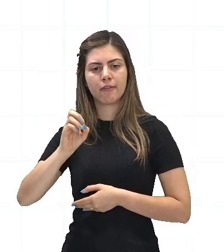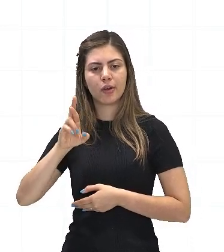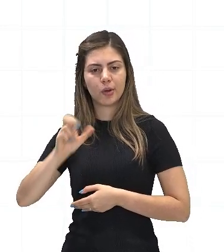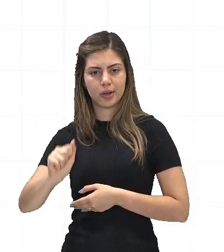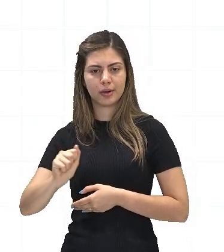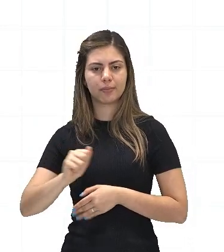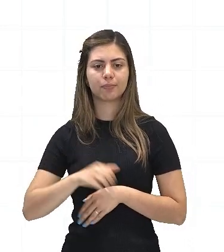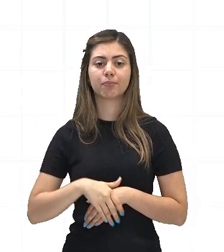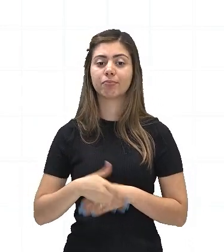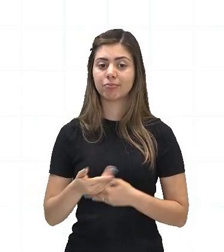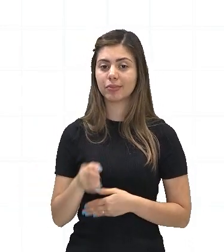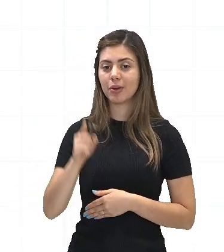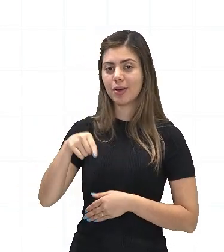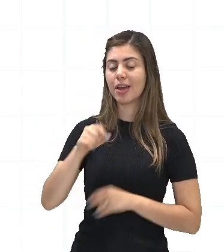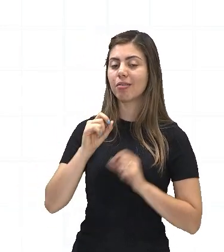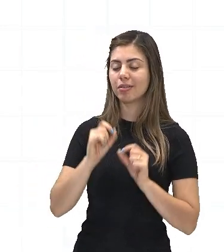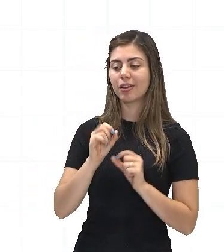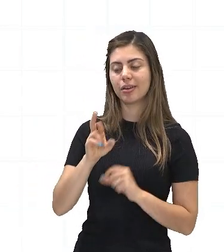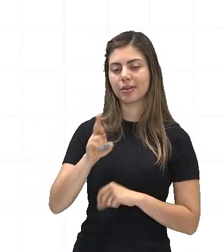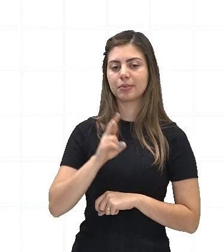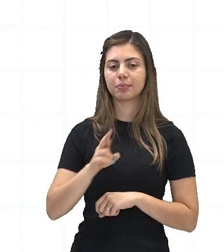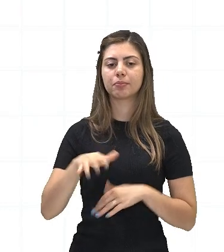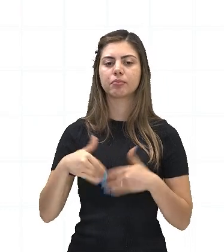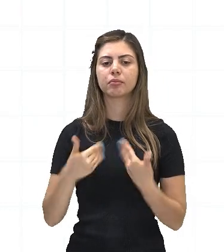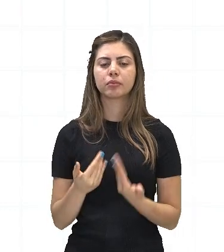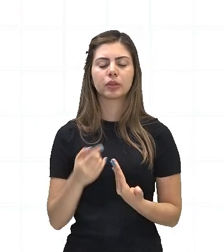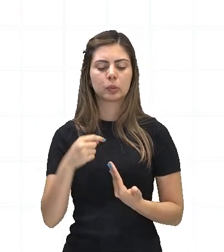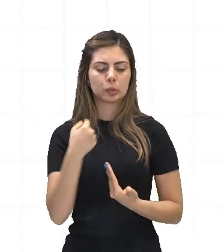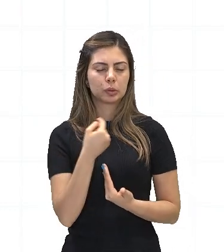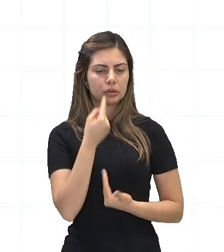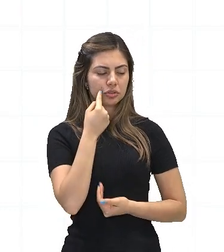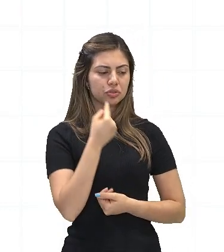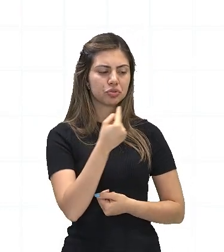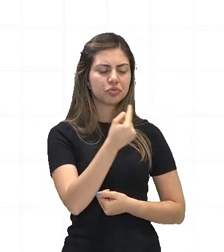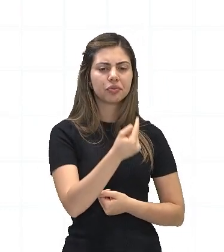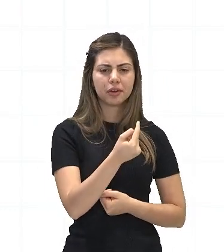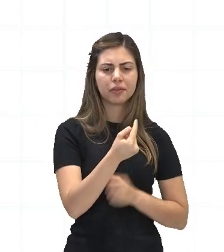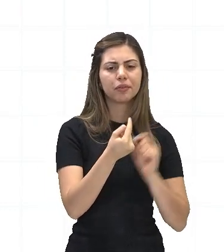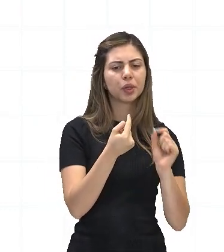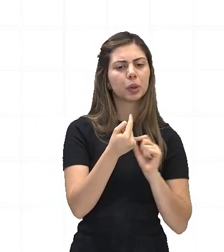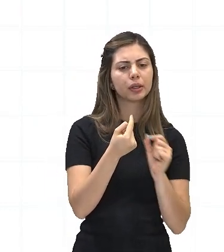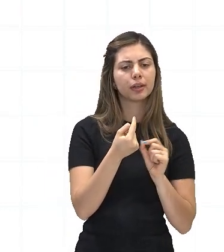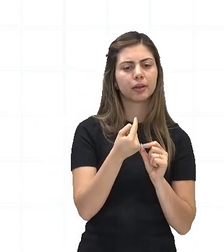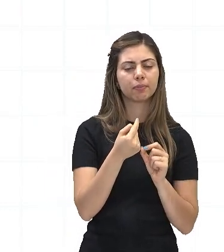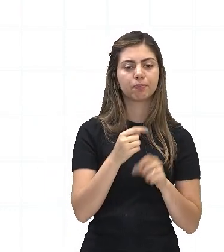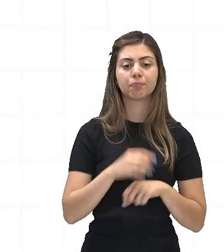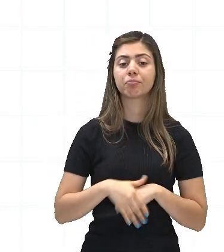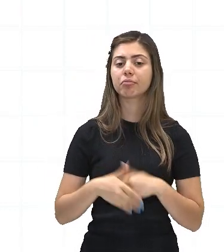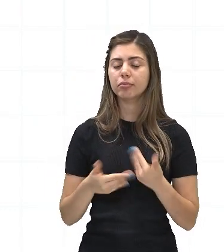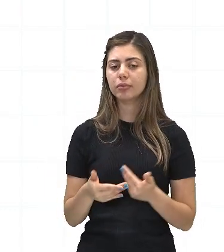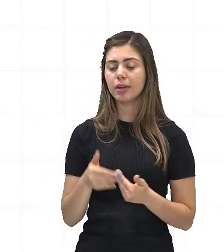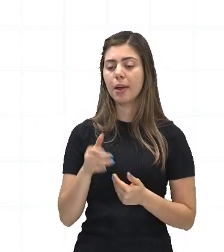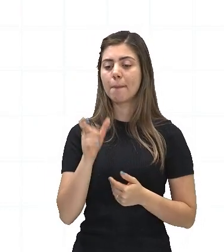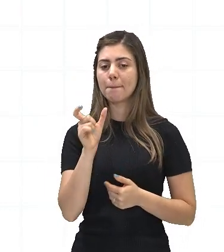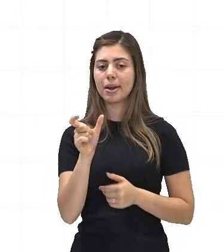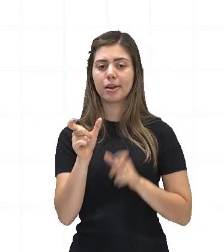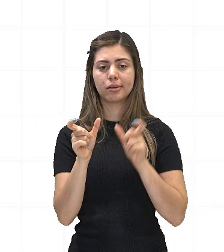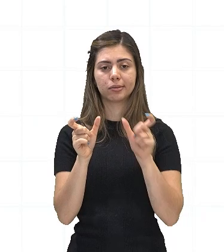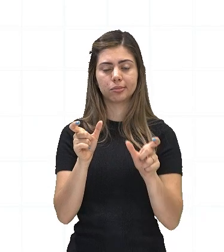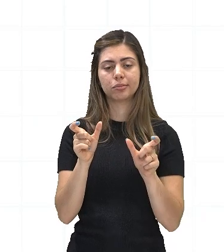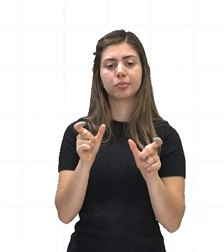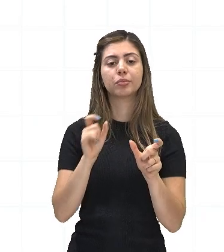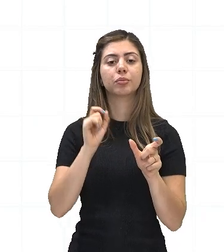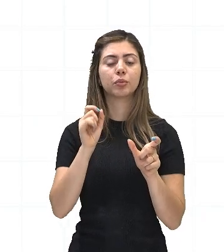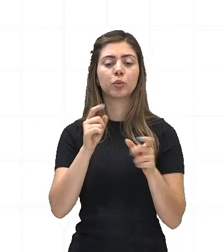resposta que a oração me dá. E aí agora eu preciso definir. Percebam que tanto a palavra fauna como a palavra flora